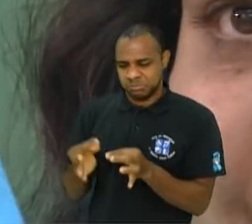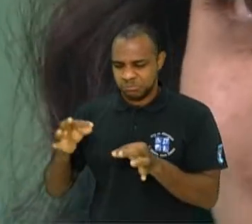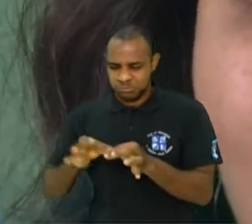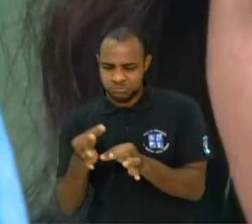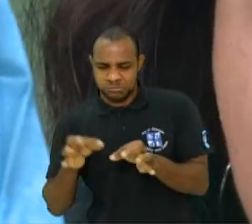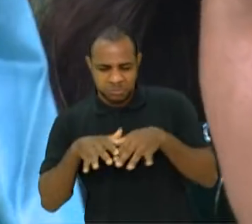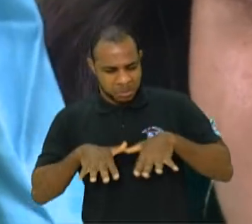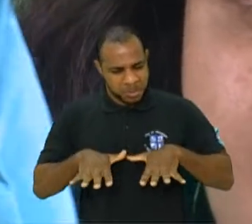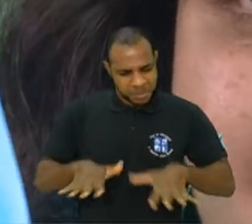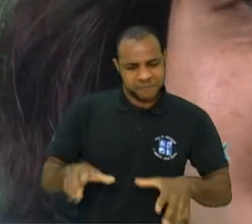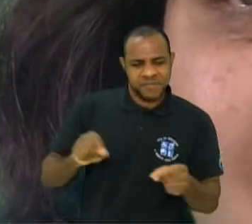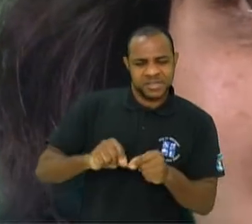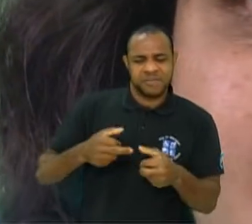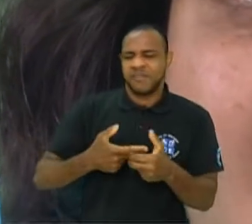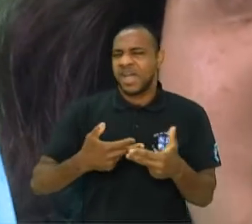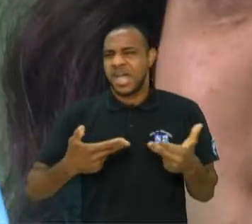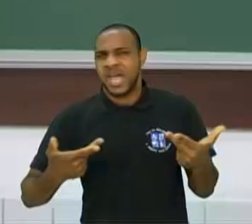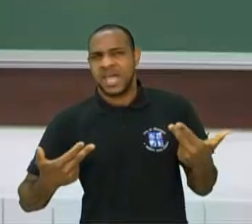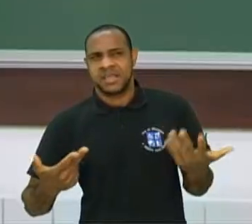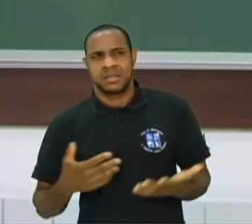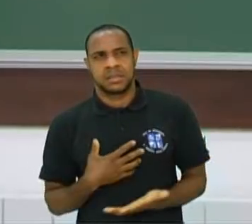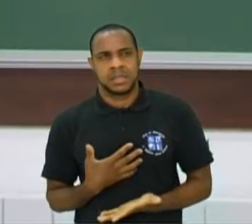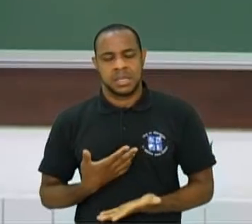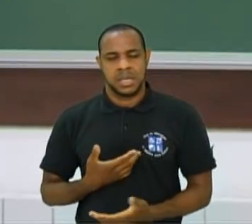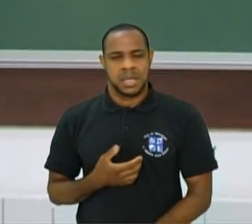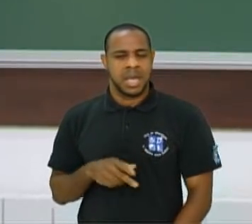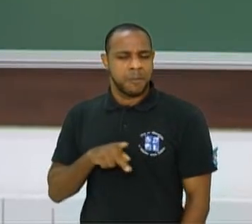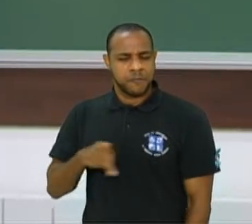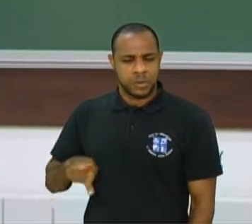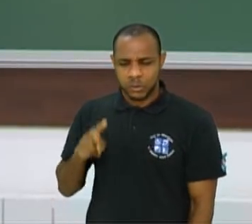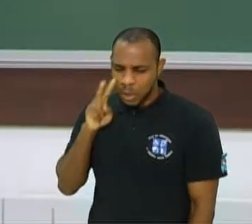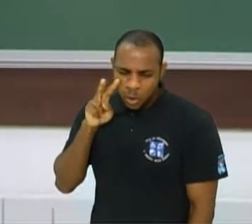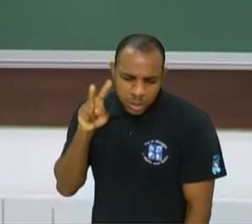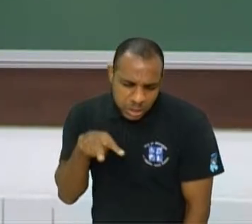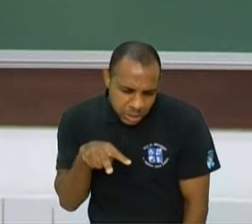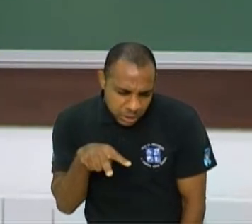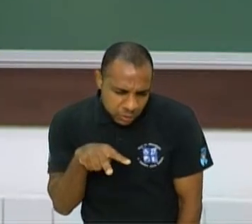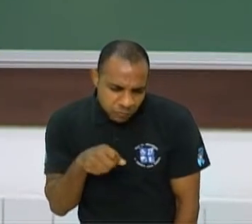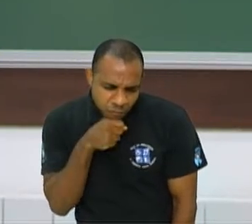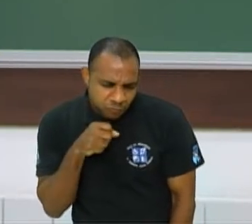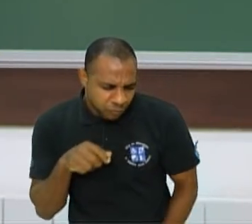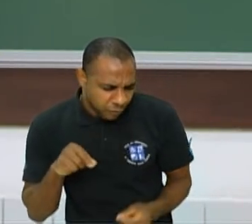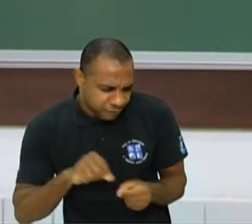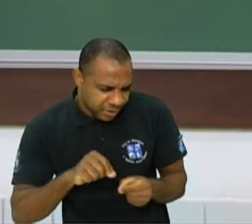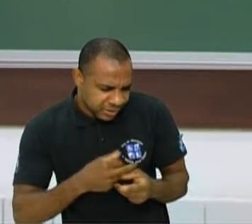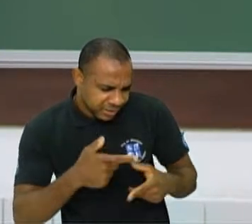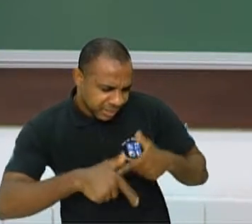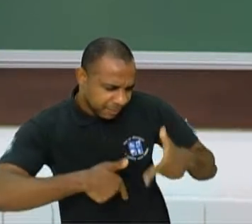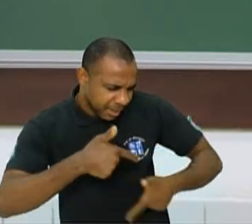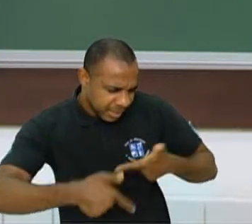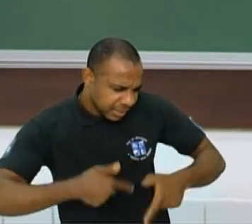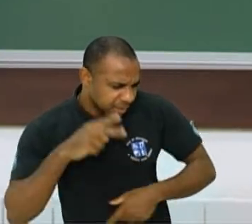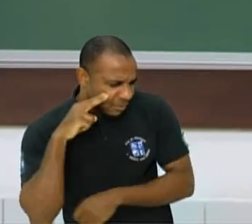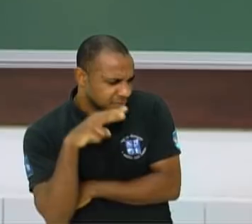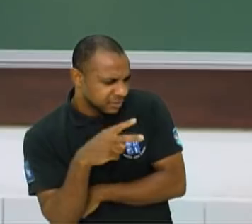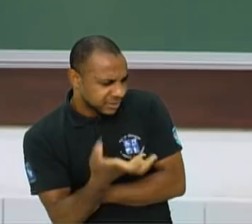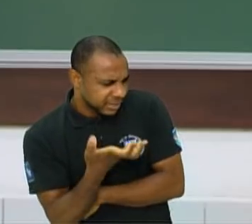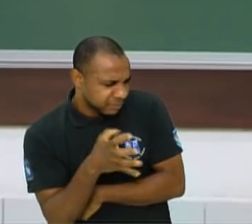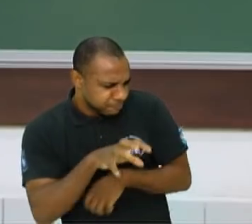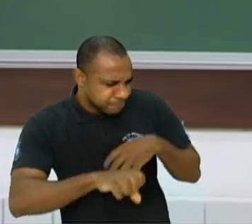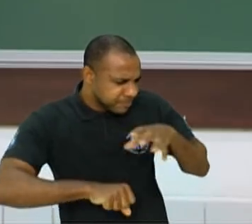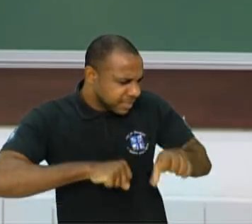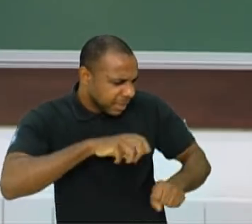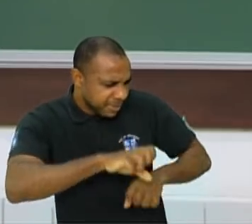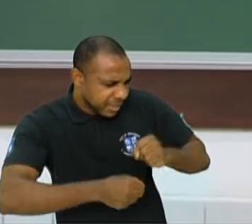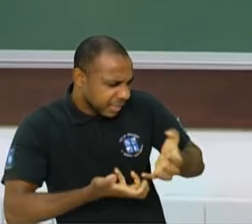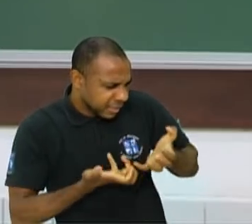fazia tantas coisas. E a Rutineia estava sempre ali olhando. Ai, e estava sempre querendo mexer e